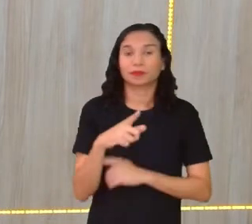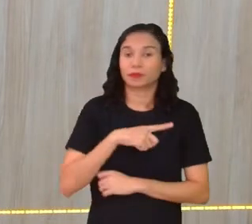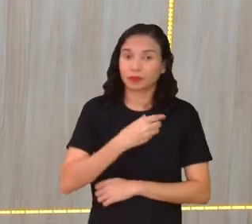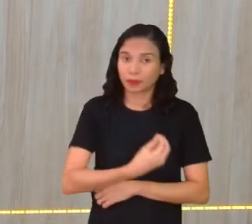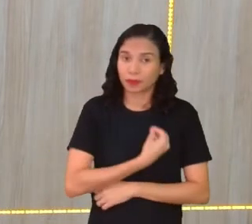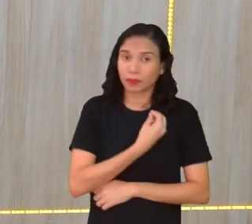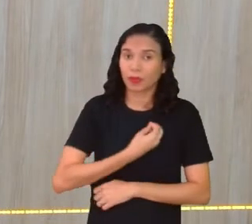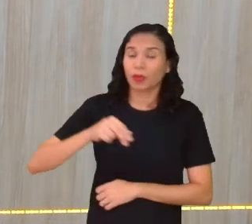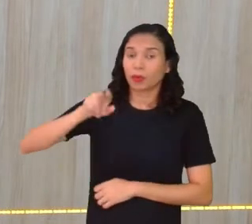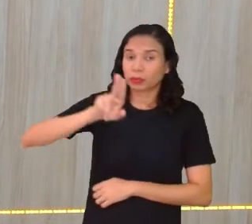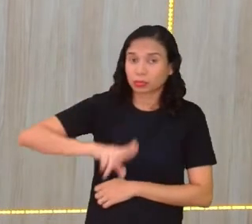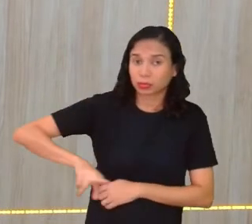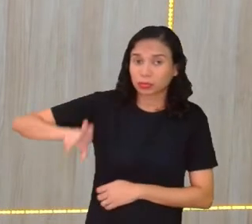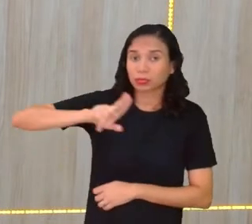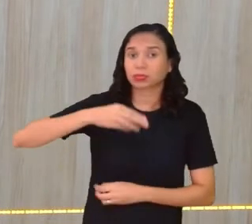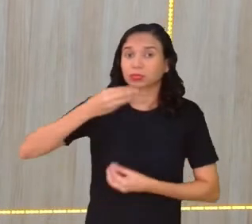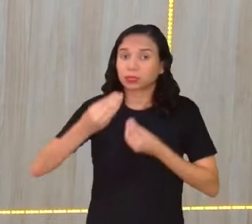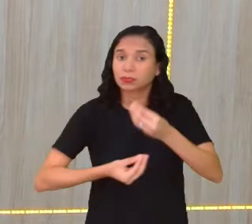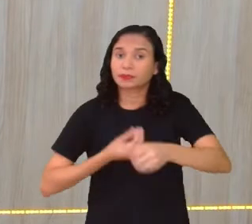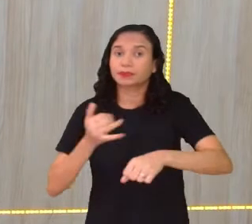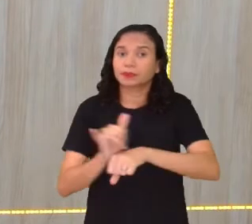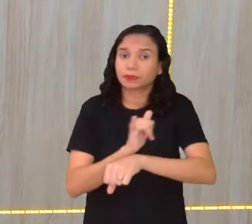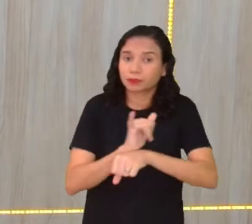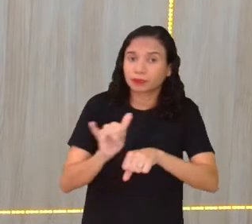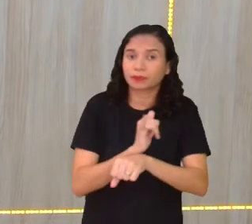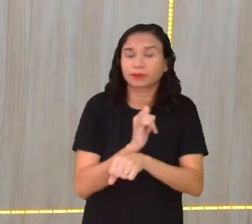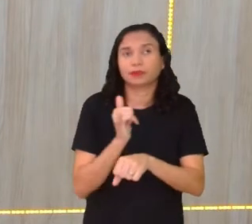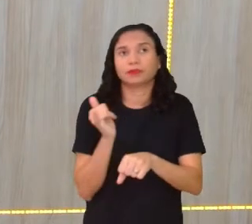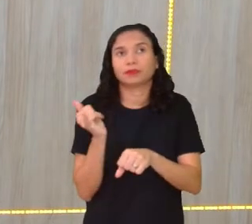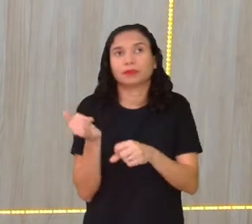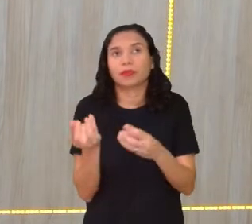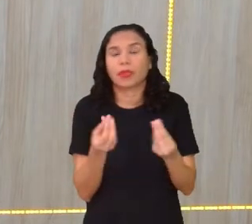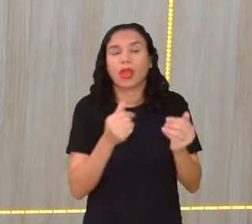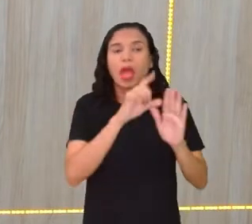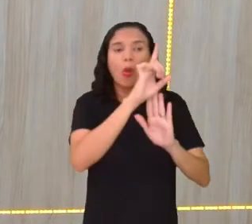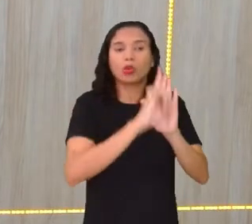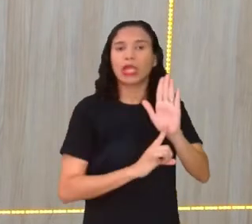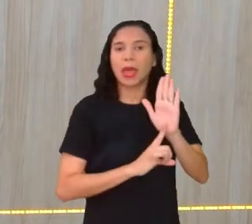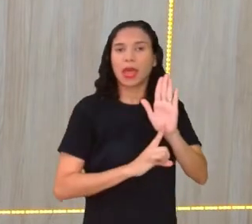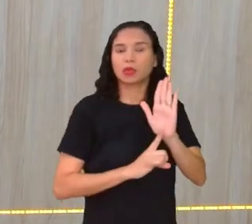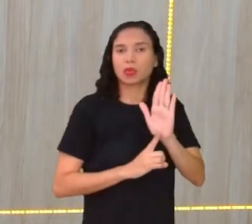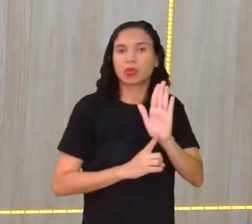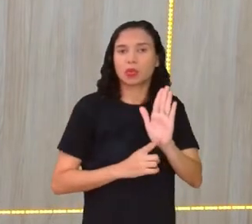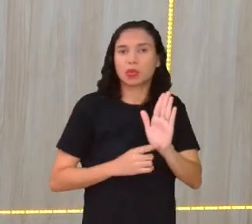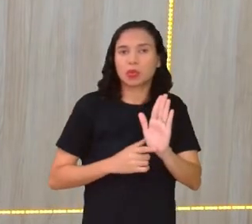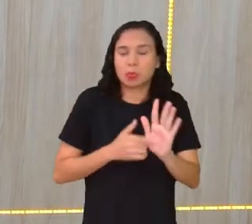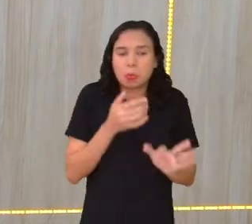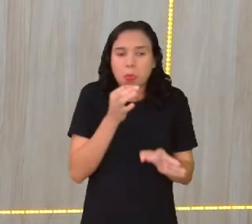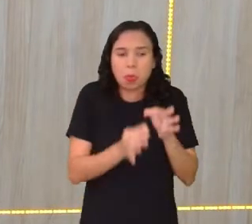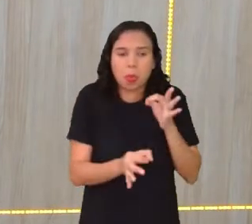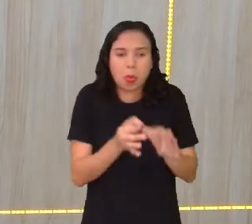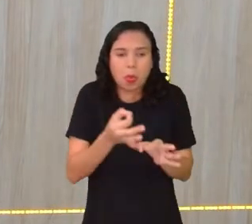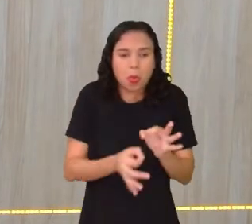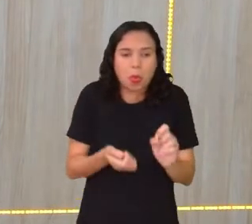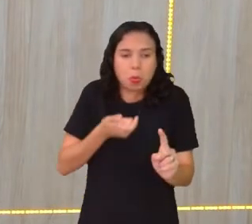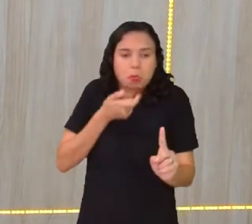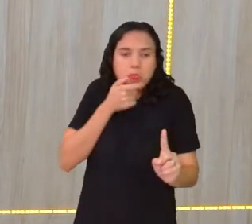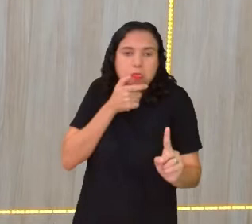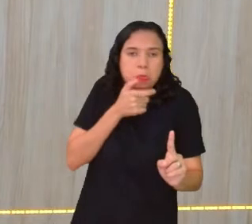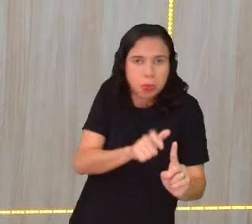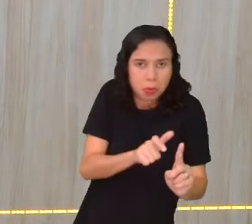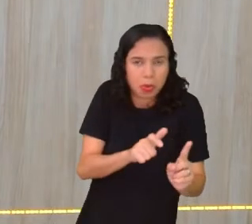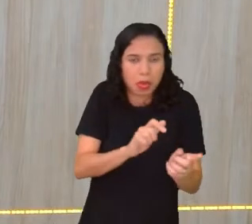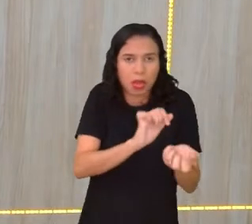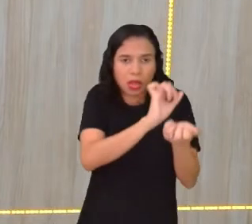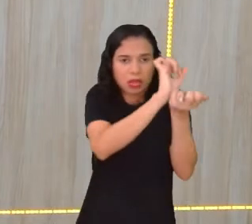eles utilizavam isso como uma forma, né, pelo direito, né, julgavam isso ao que dava o direito, né,